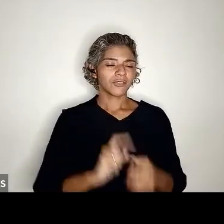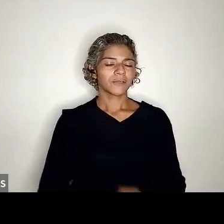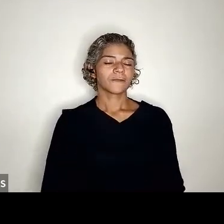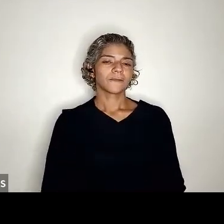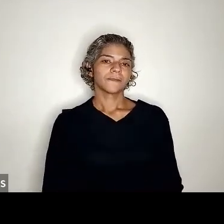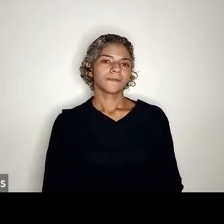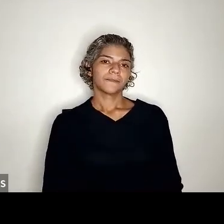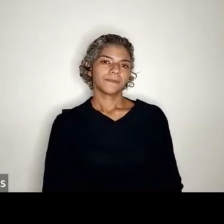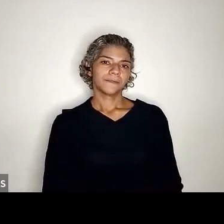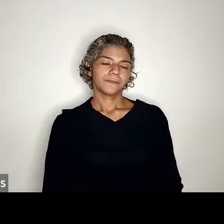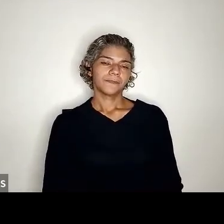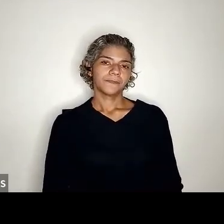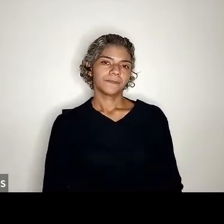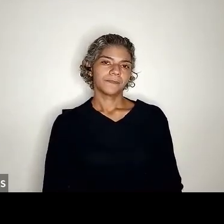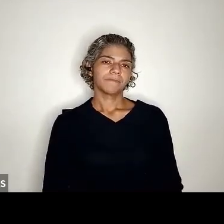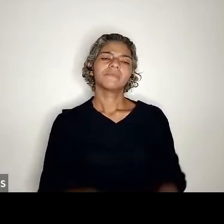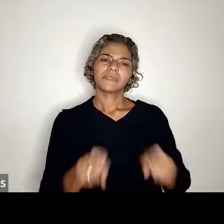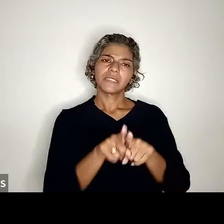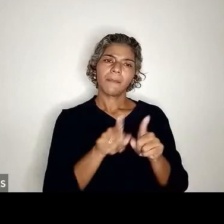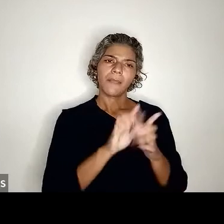Nós temos mais comentários.